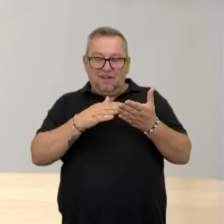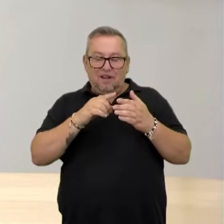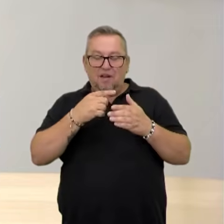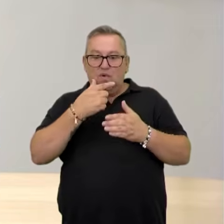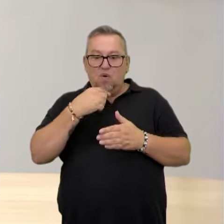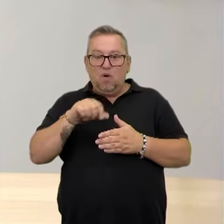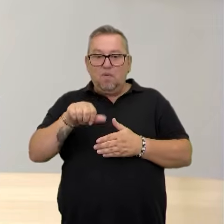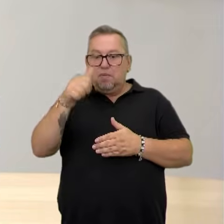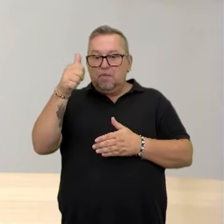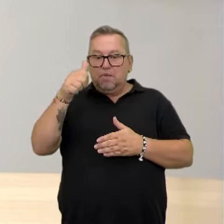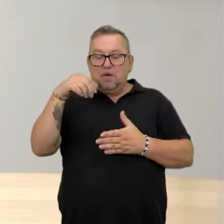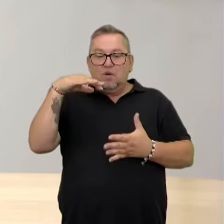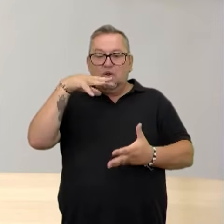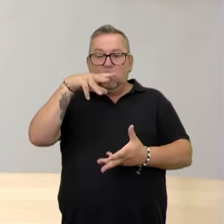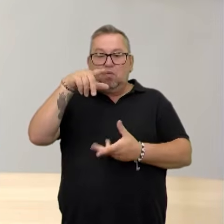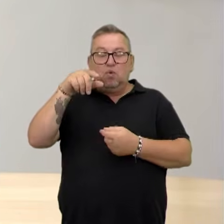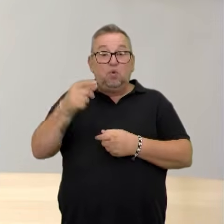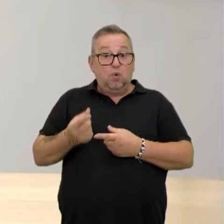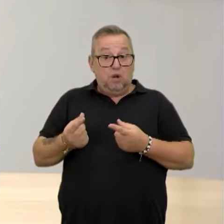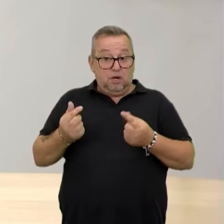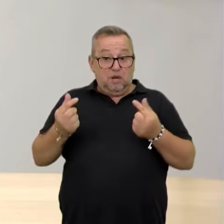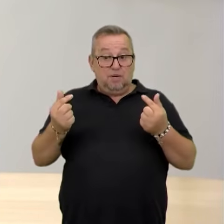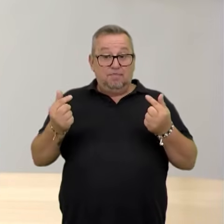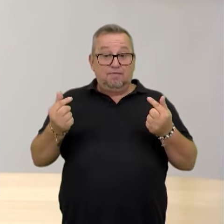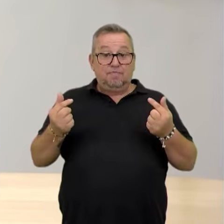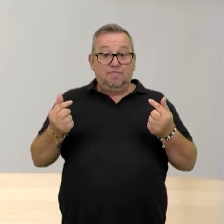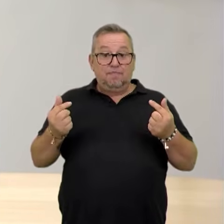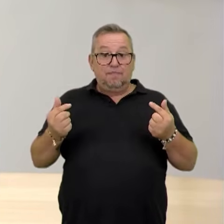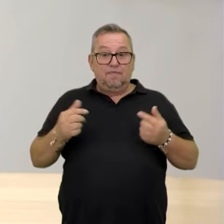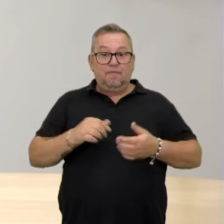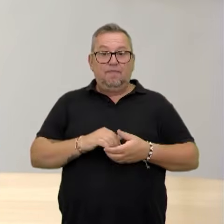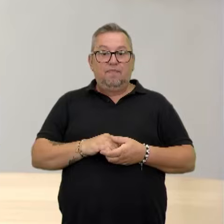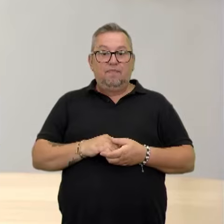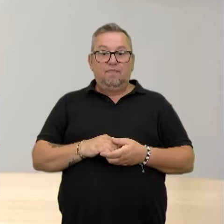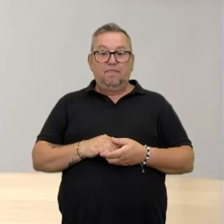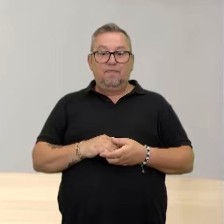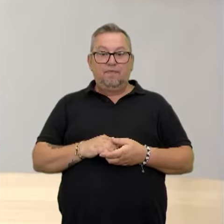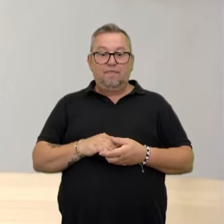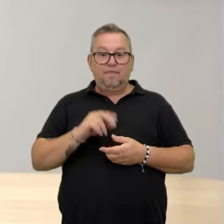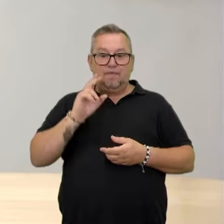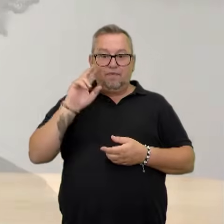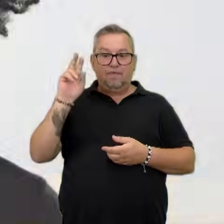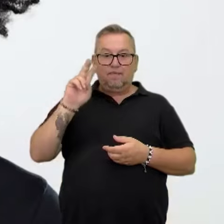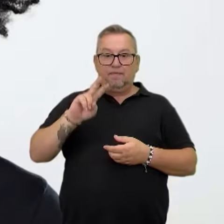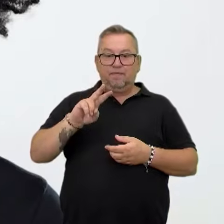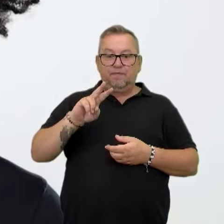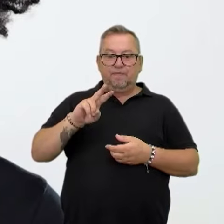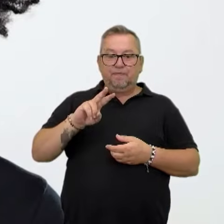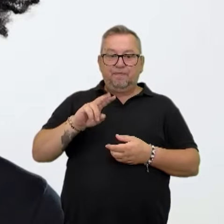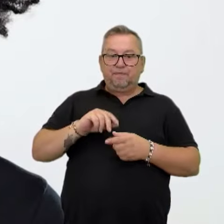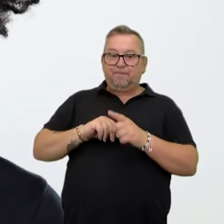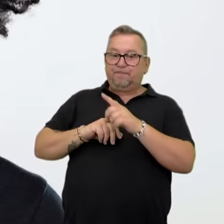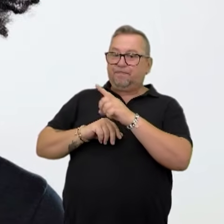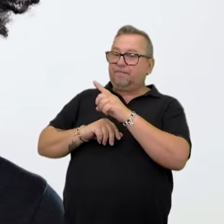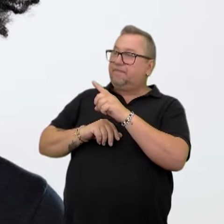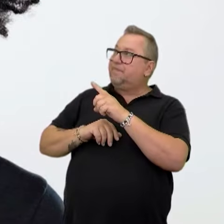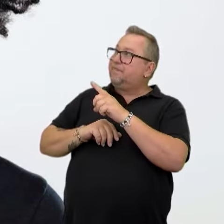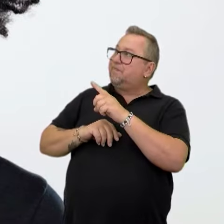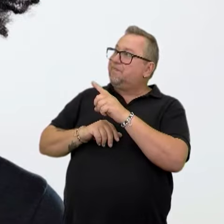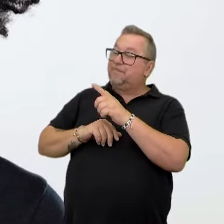mais rico do mundo. Pra gente ver que a África não é só pobreza e miséria. Dá uma olhadinha na tela. Vamos começar,